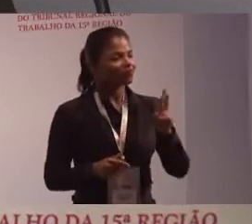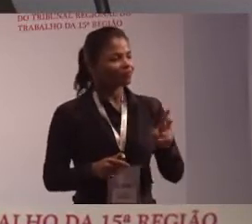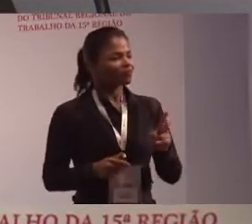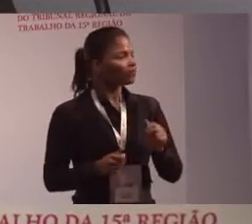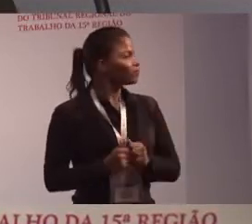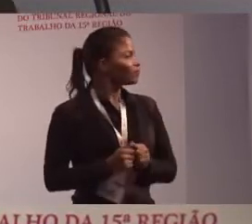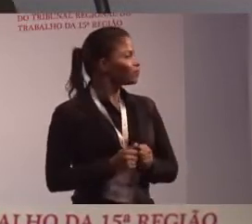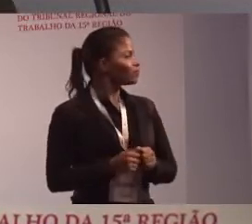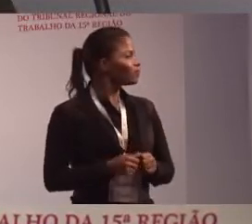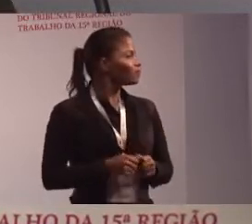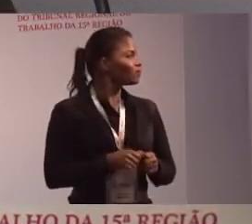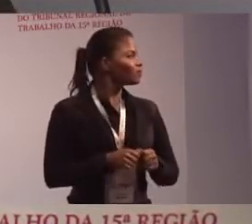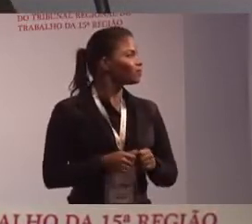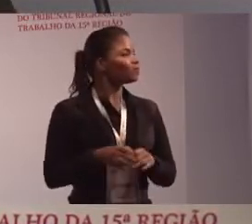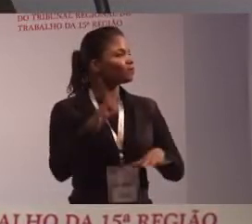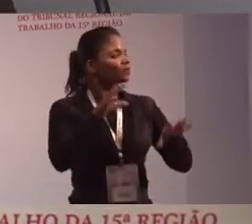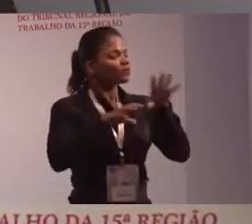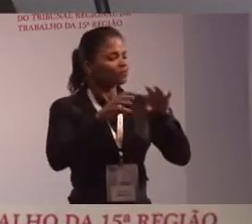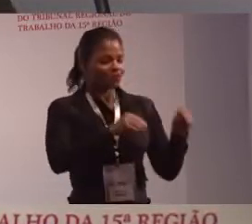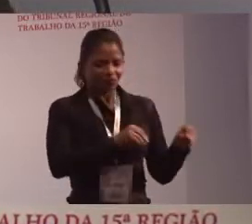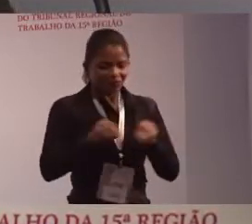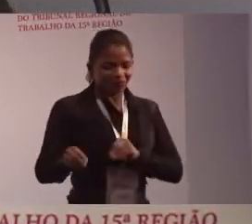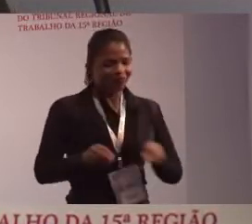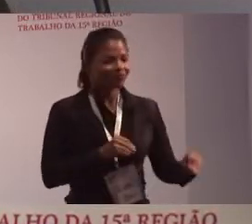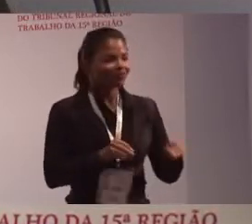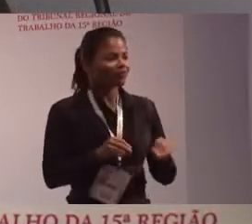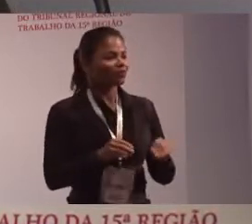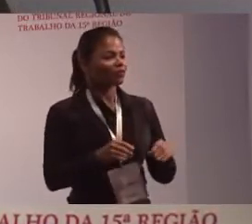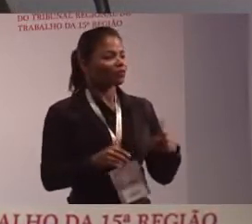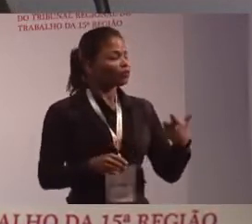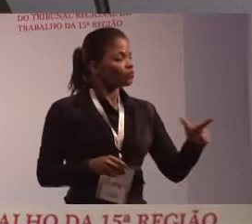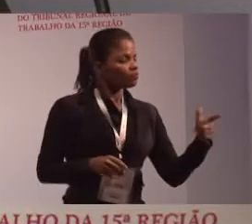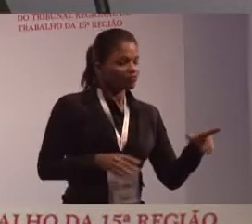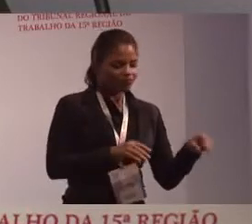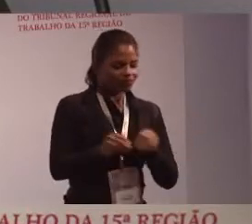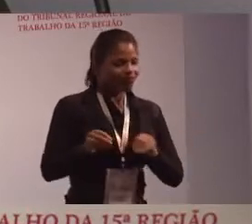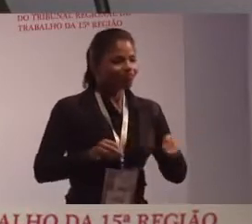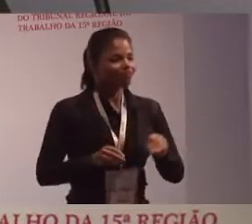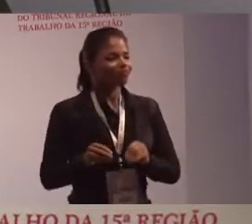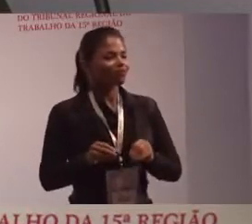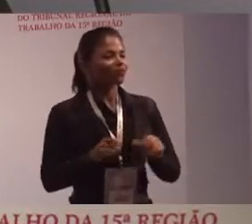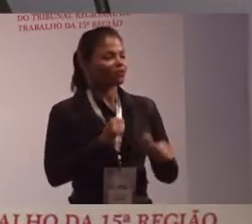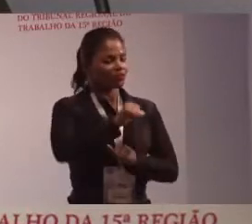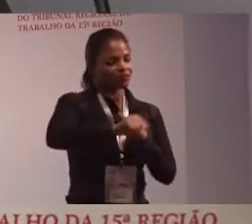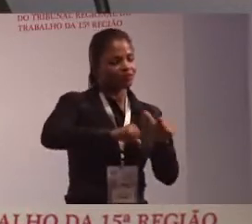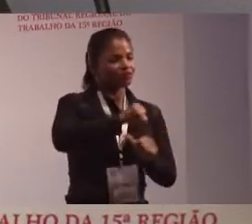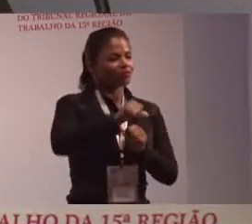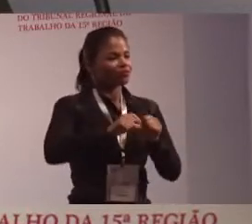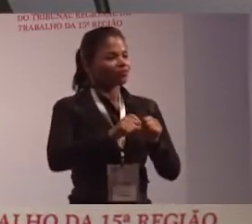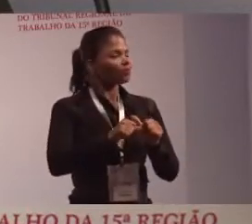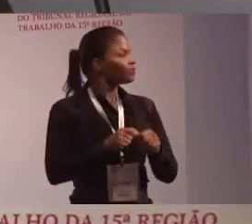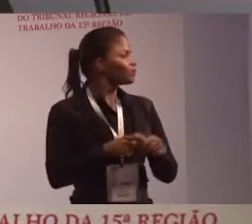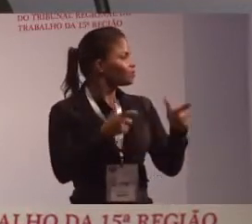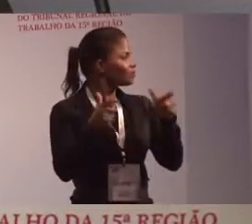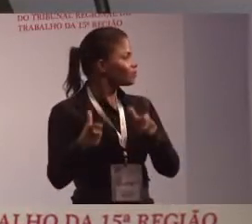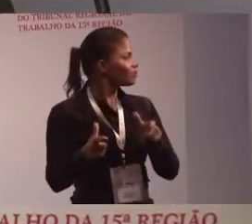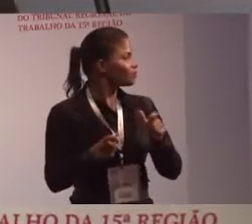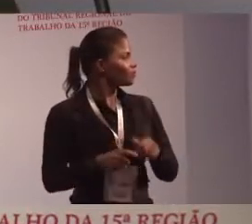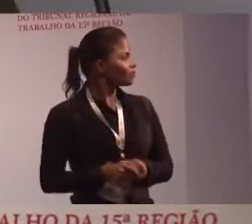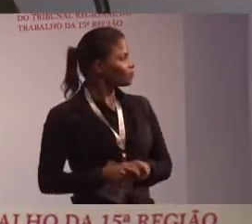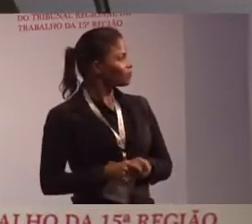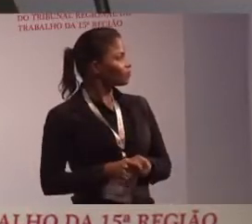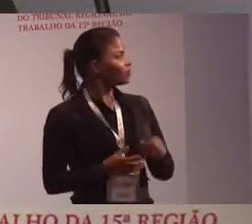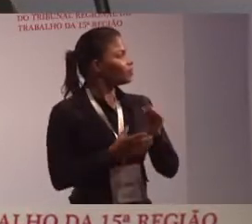acabam sendo propulsoras de ondas migratórias. Quando eu tenho uma onda migratória, eu tenho uma modificação daquele mercado de trabalho, tá?